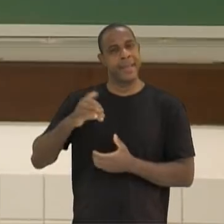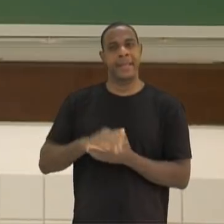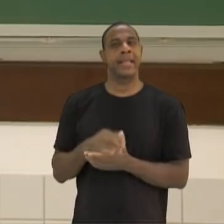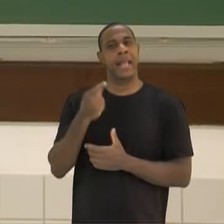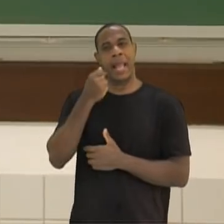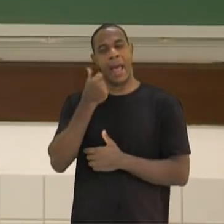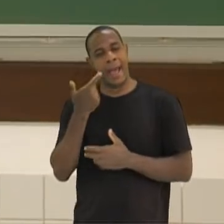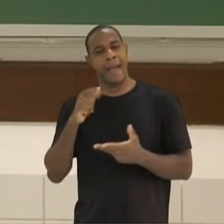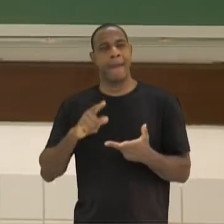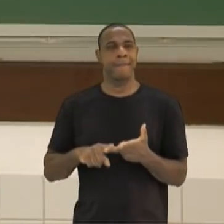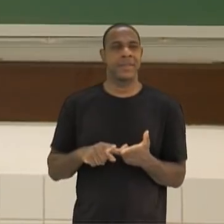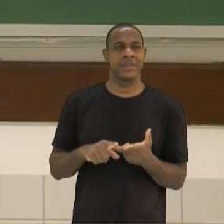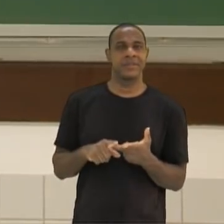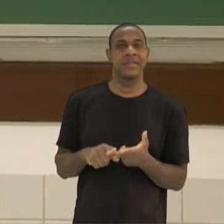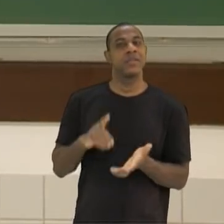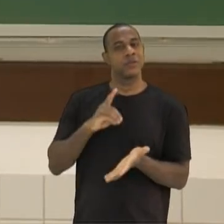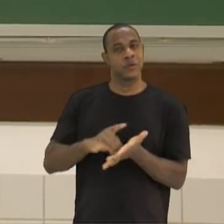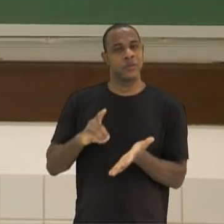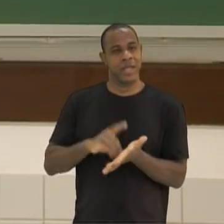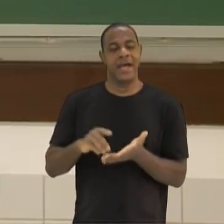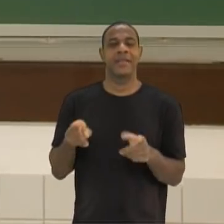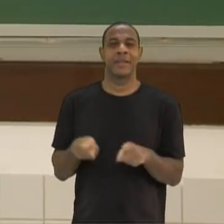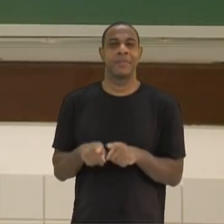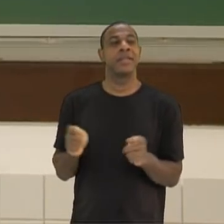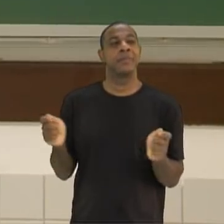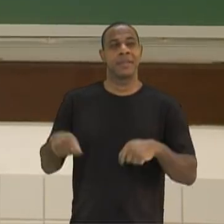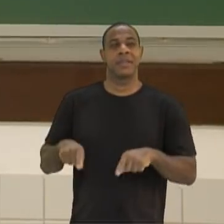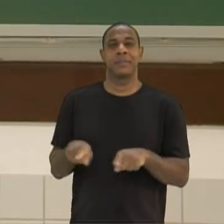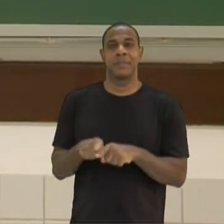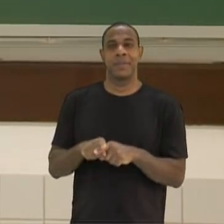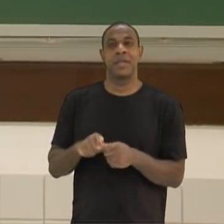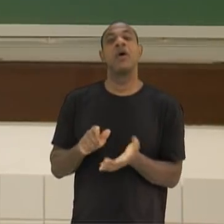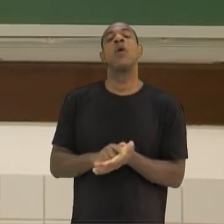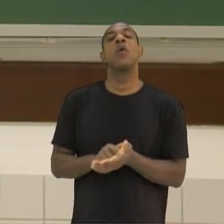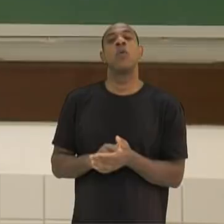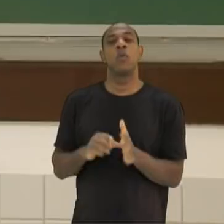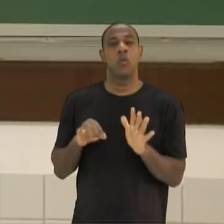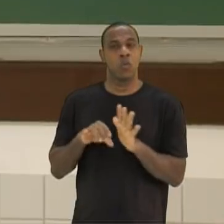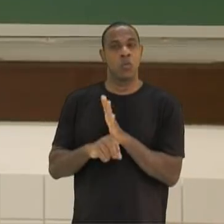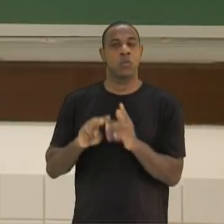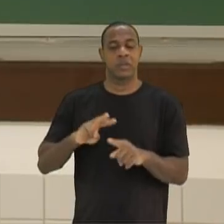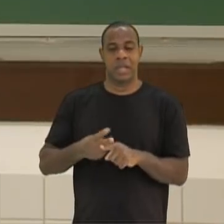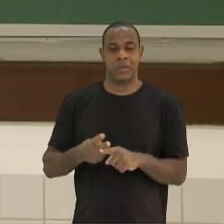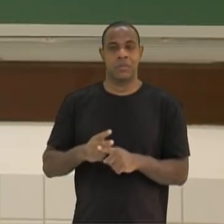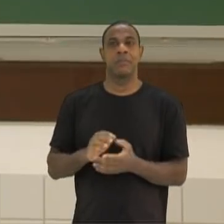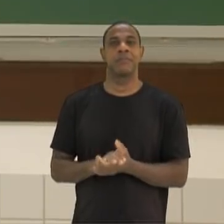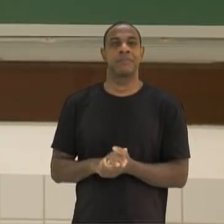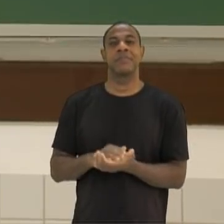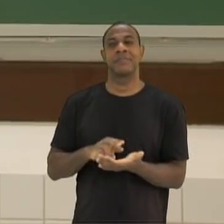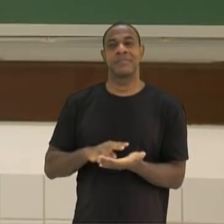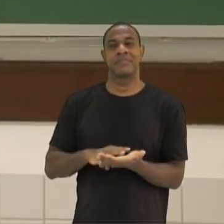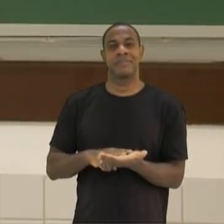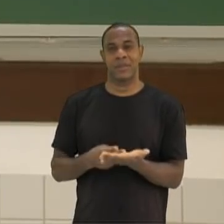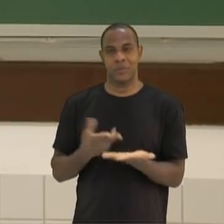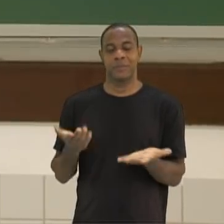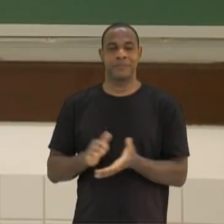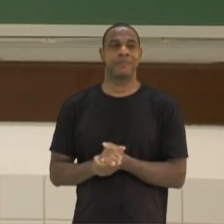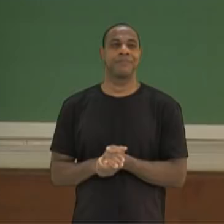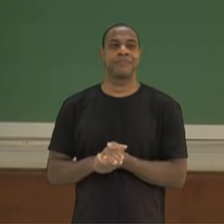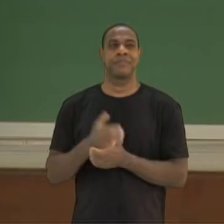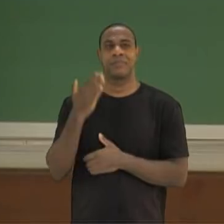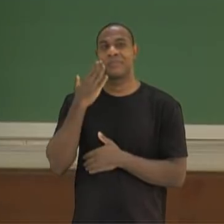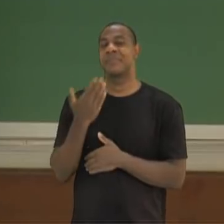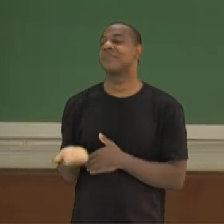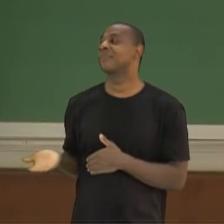teu lápis, o teu dicionário e, se possível, o Google Tradutor. Beleza? Vamos lá então? Então, let's go! A aula